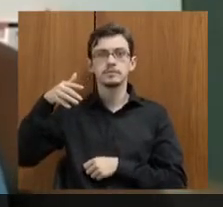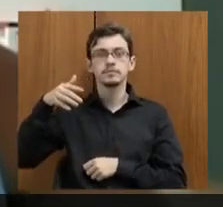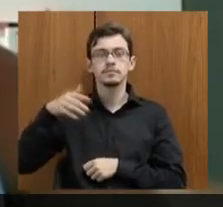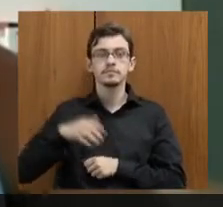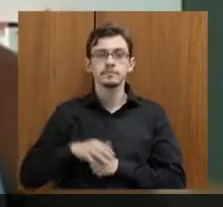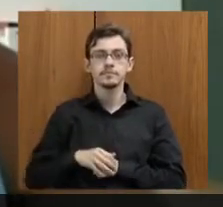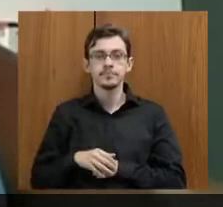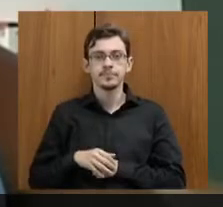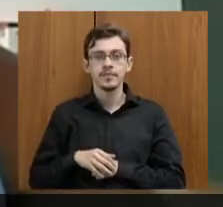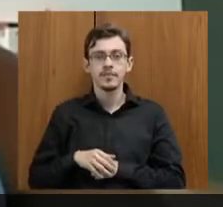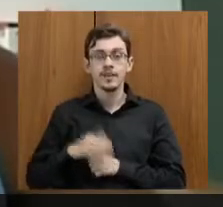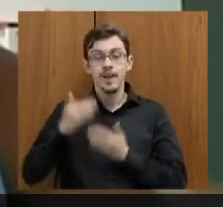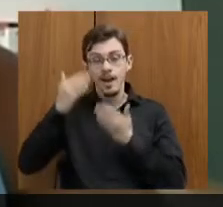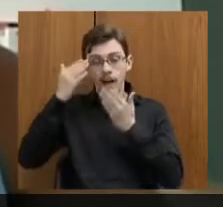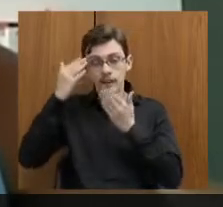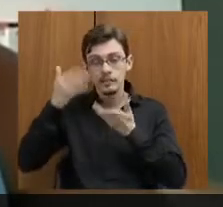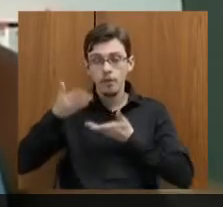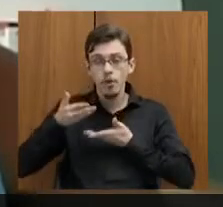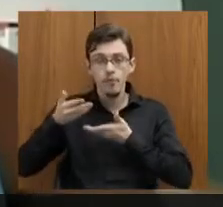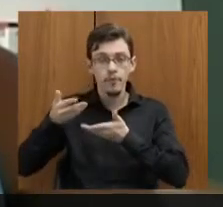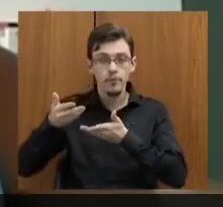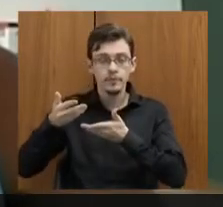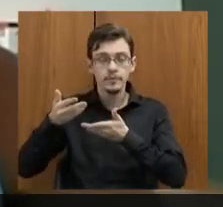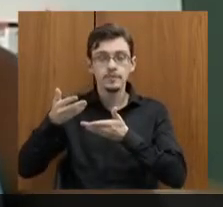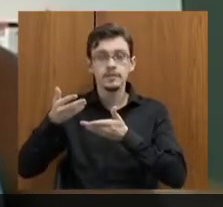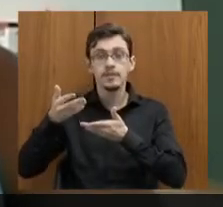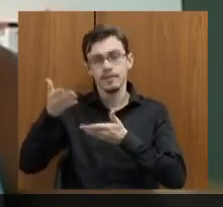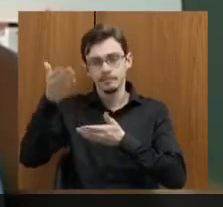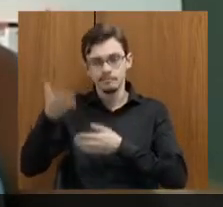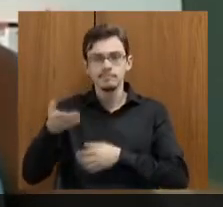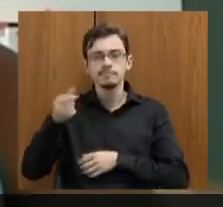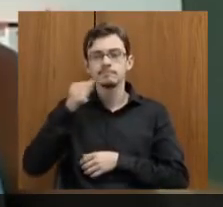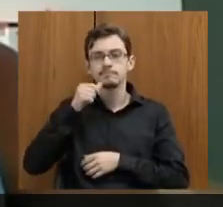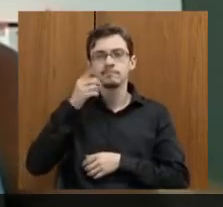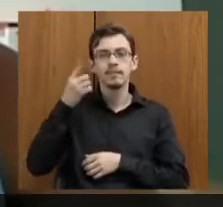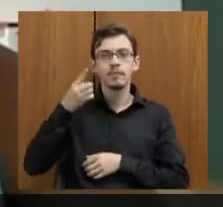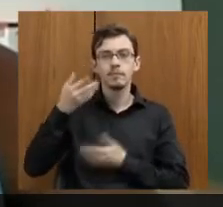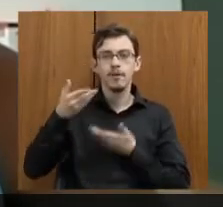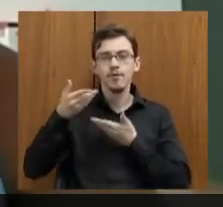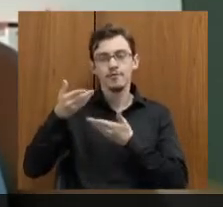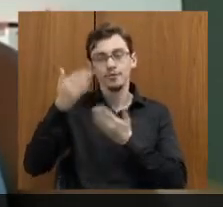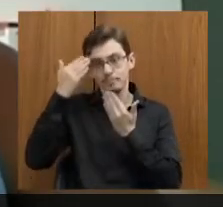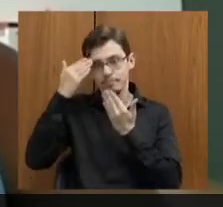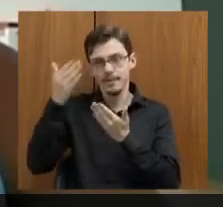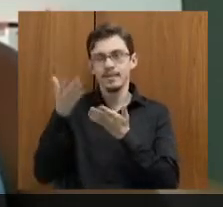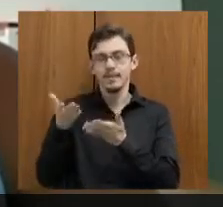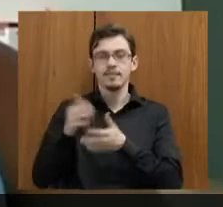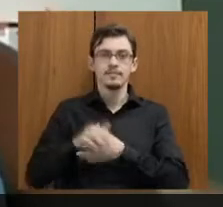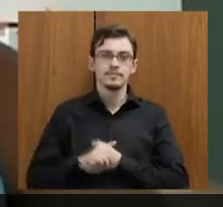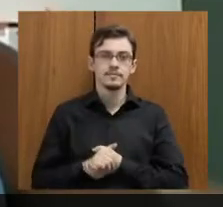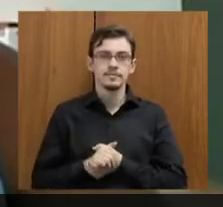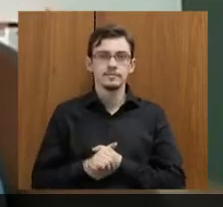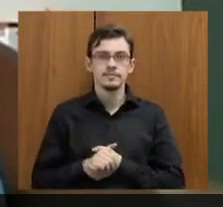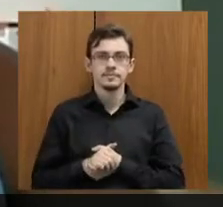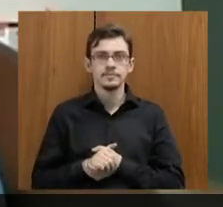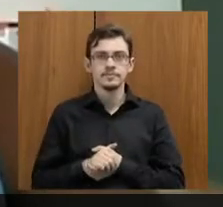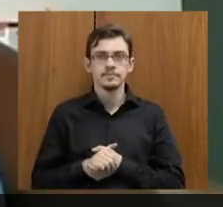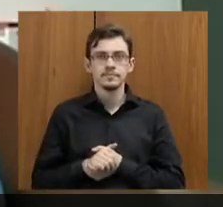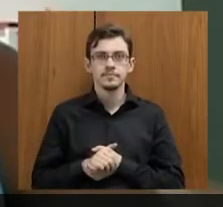desastre cana agradecer ao convite a deputada Andreia de Jesus e também